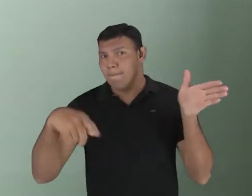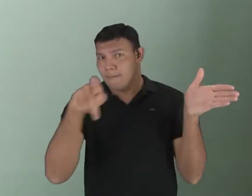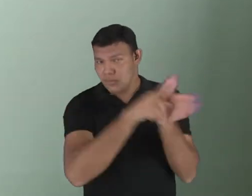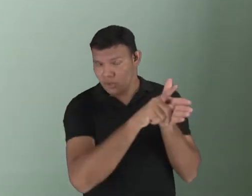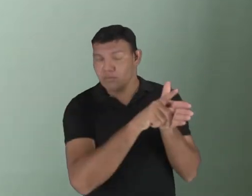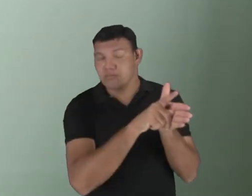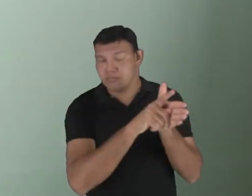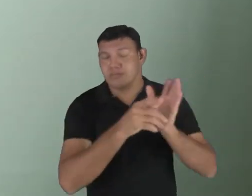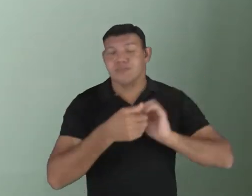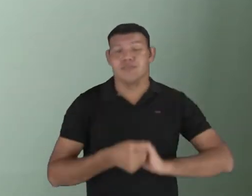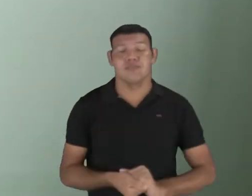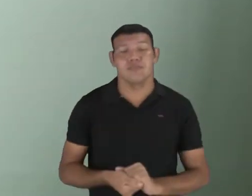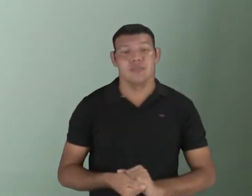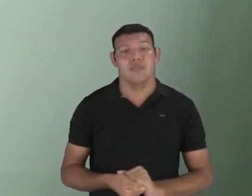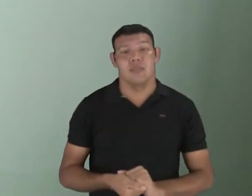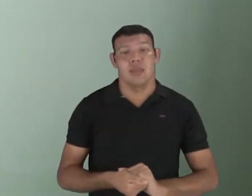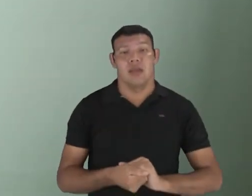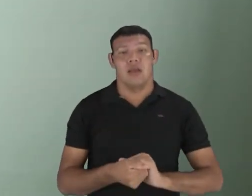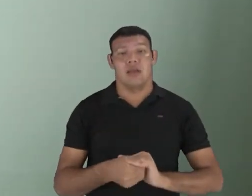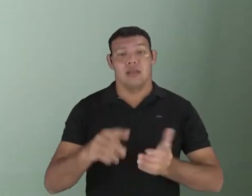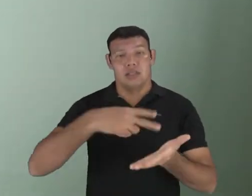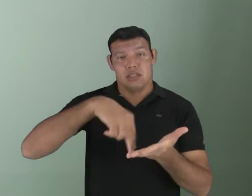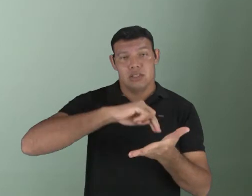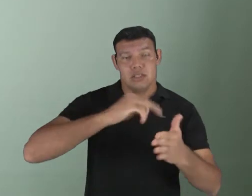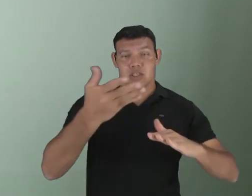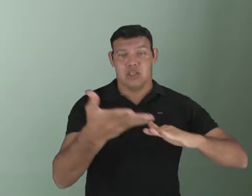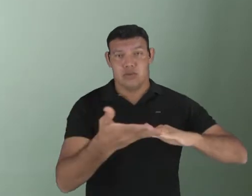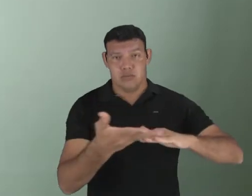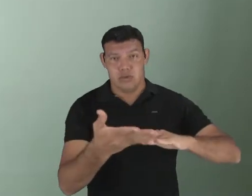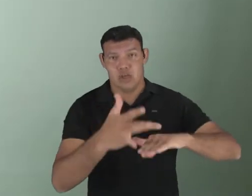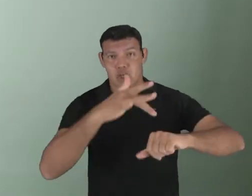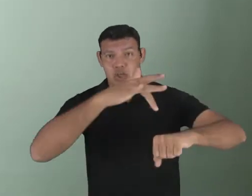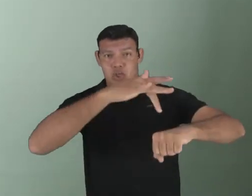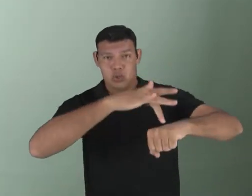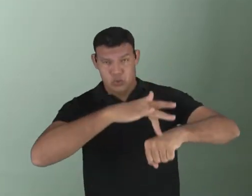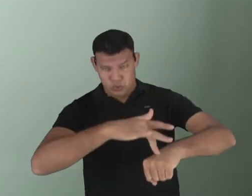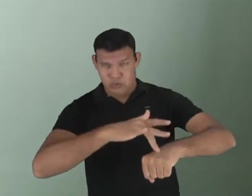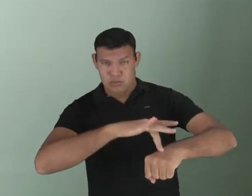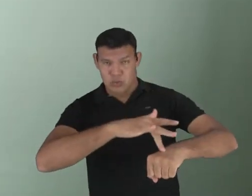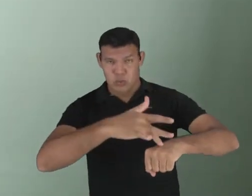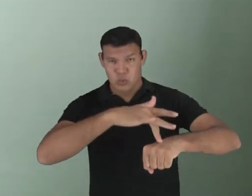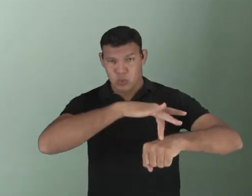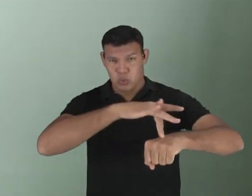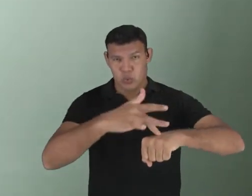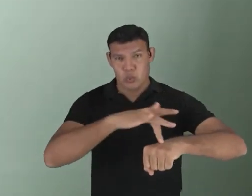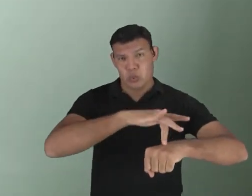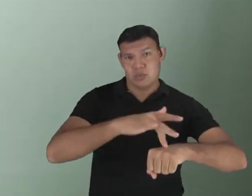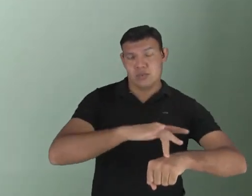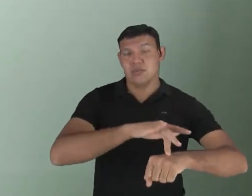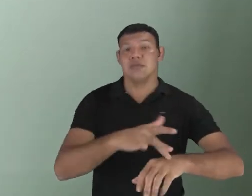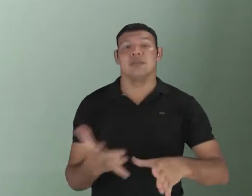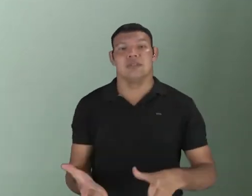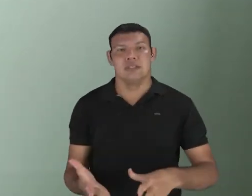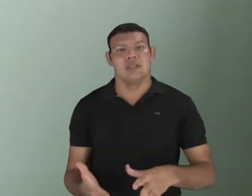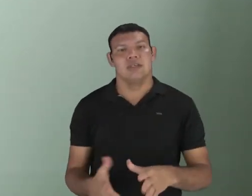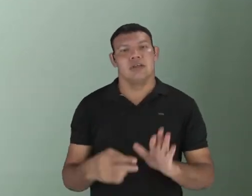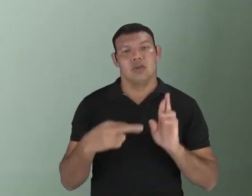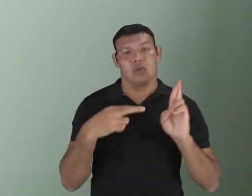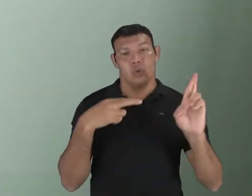da dança contemporânea. E no balé, nós estamos realmente condicionando o bailarino